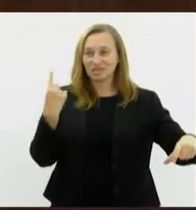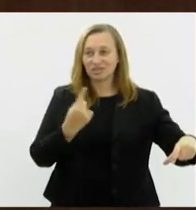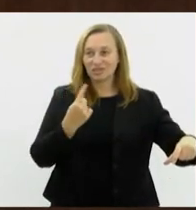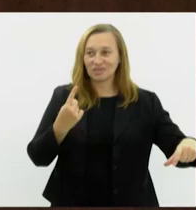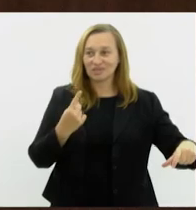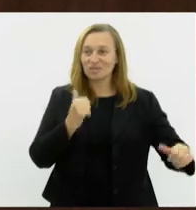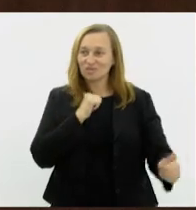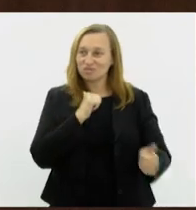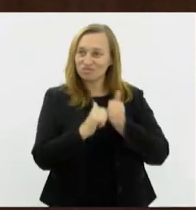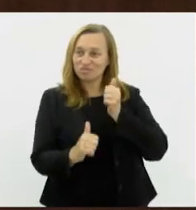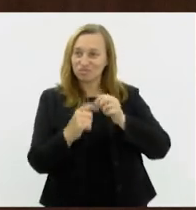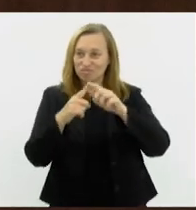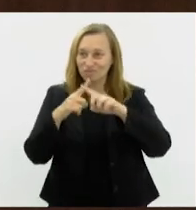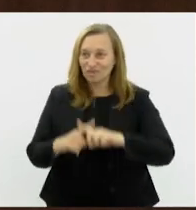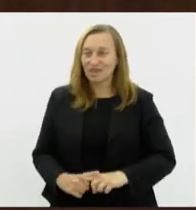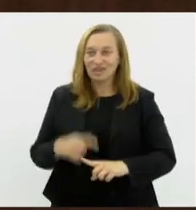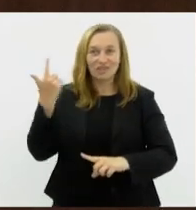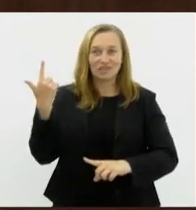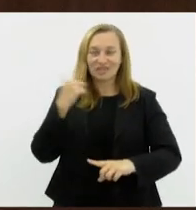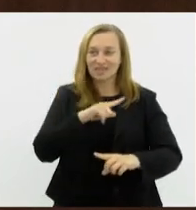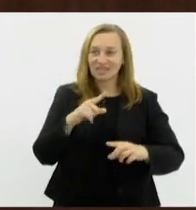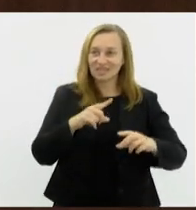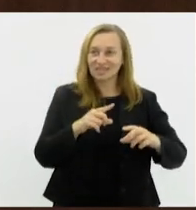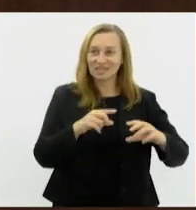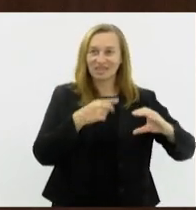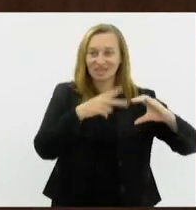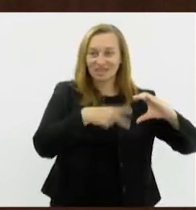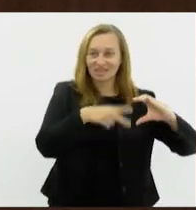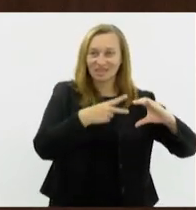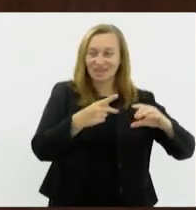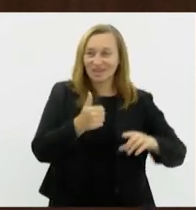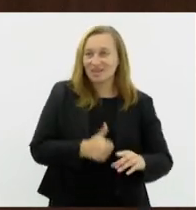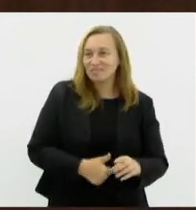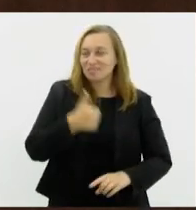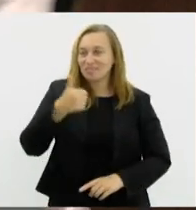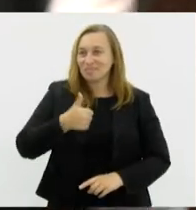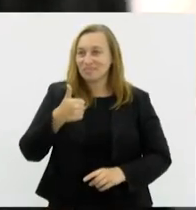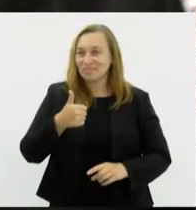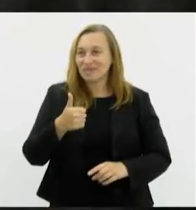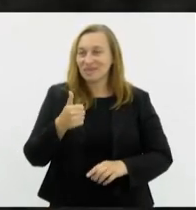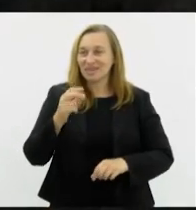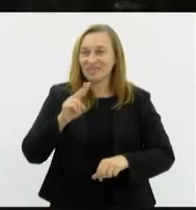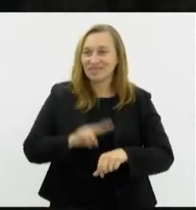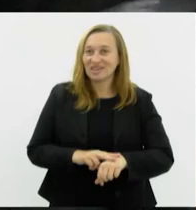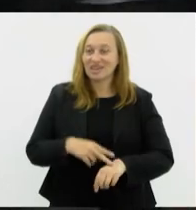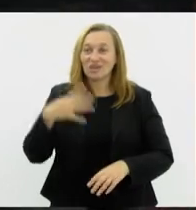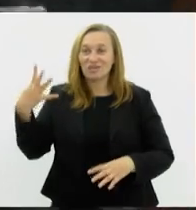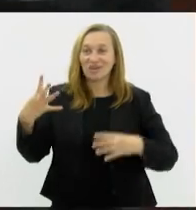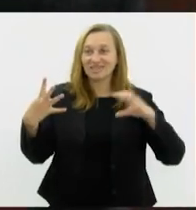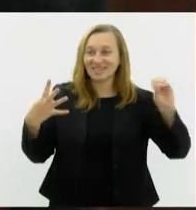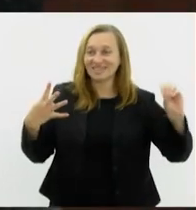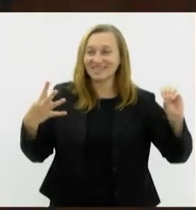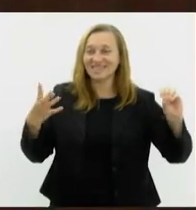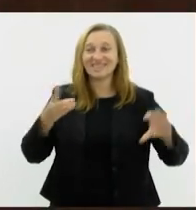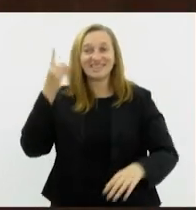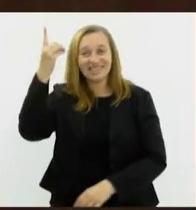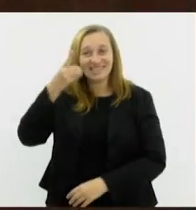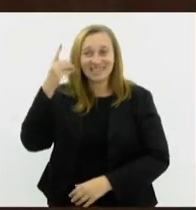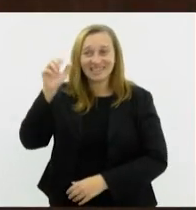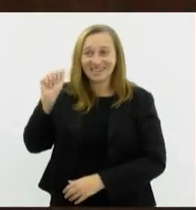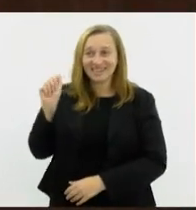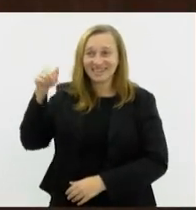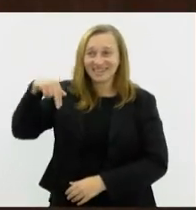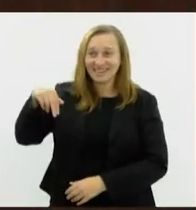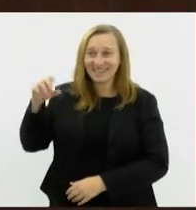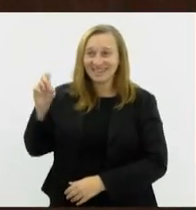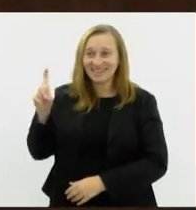jogássemos e ganhássemos da Câmara Municipal pela primeira vez de 4-0 foi o deputado Anderson